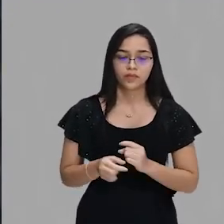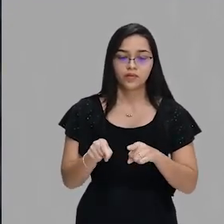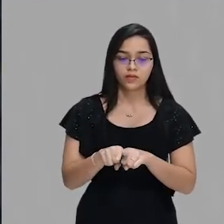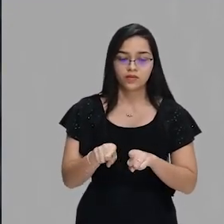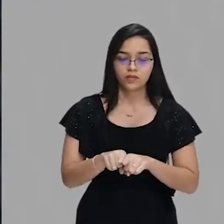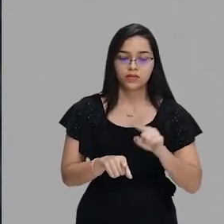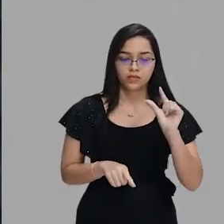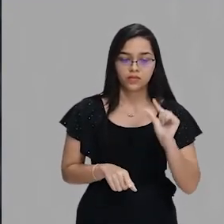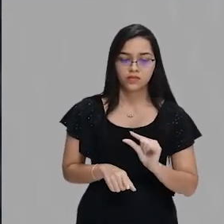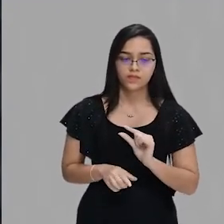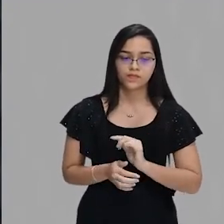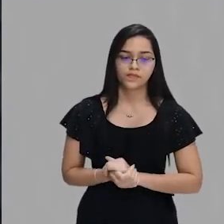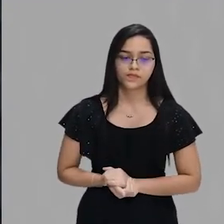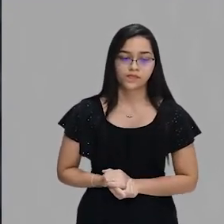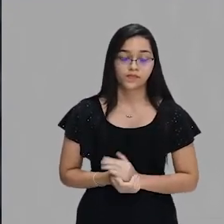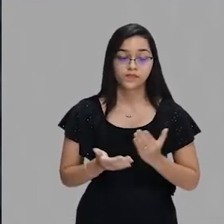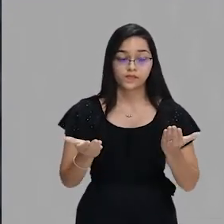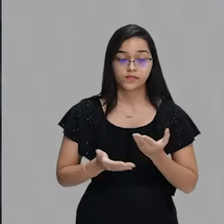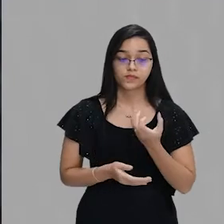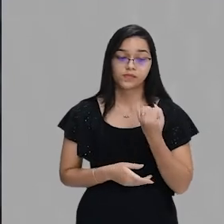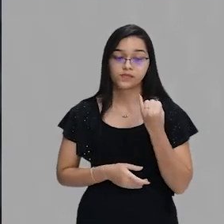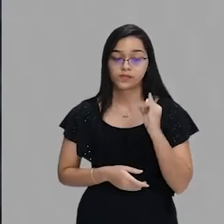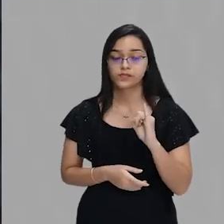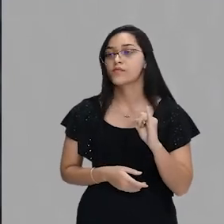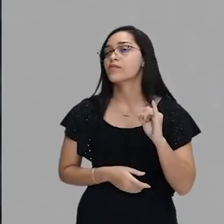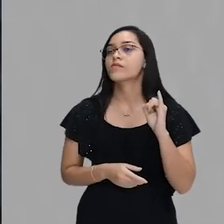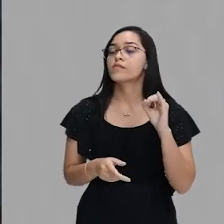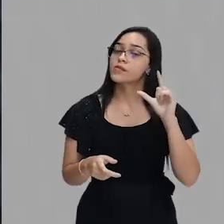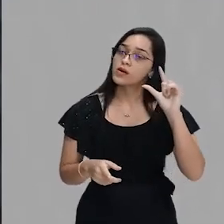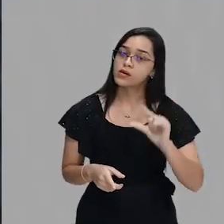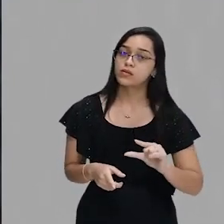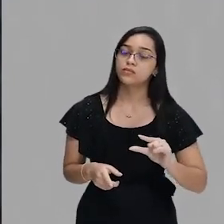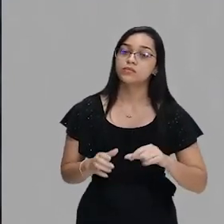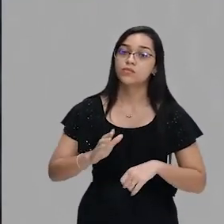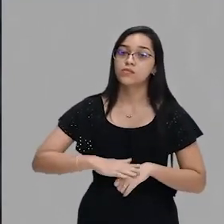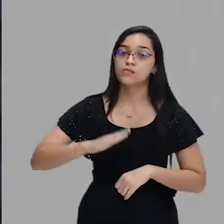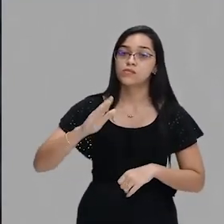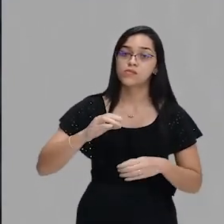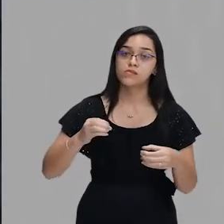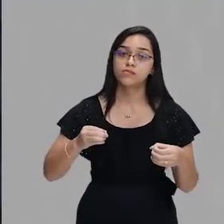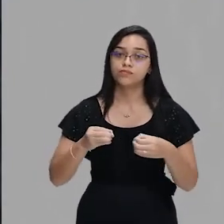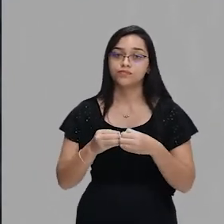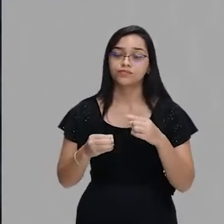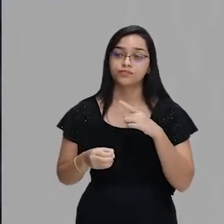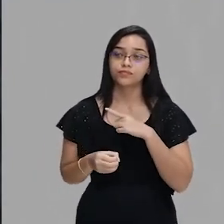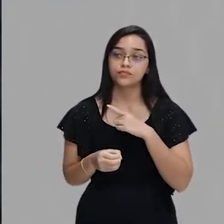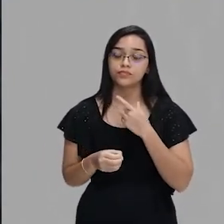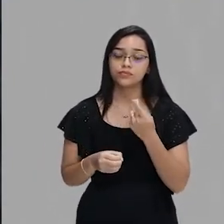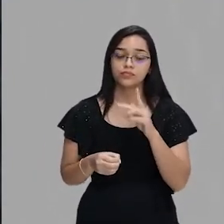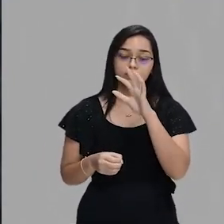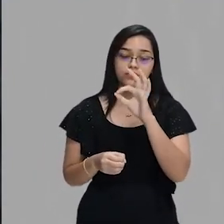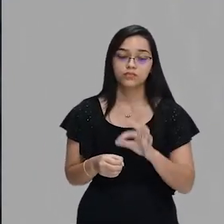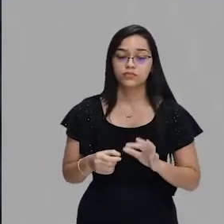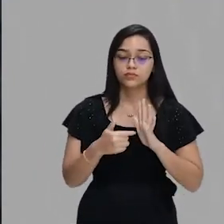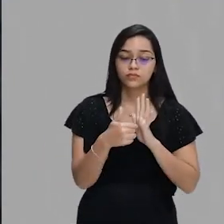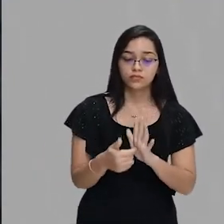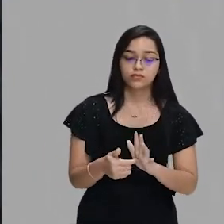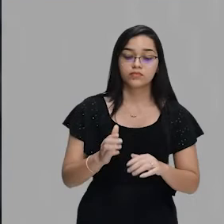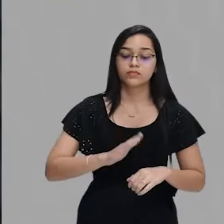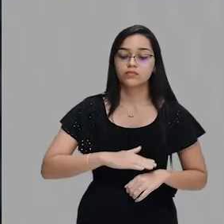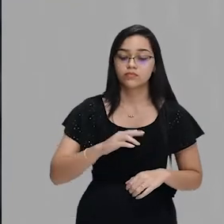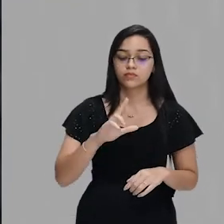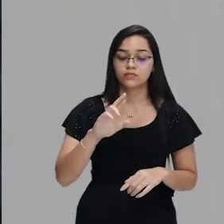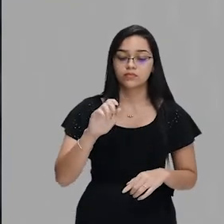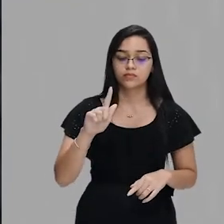Menos regular você é. Agora, se teu desvio padrão é baixo, mais próximo da média os teus dados se encontram,